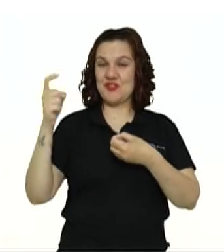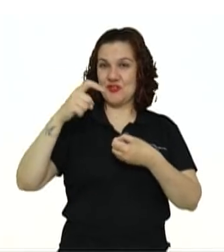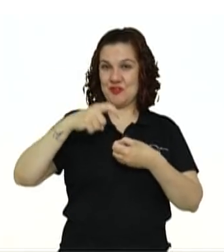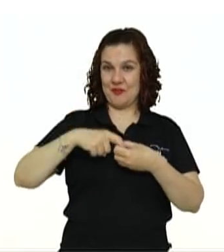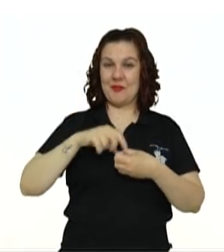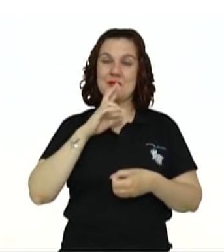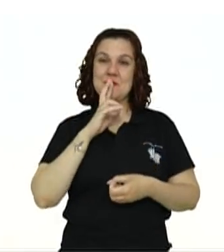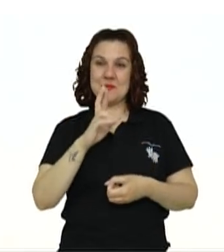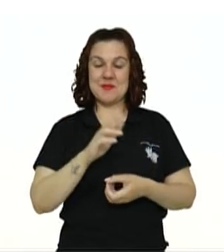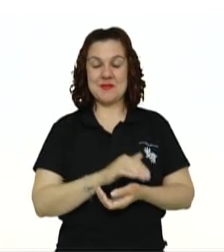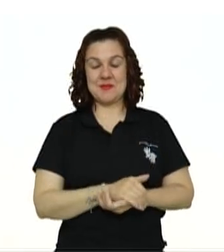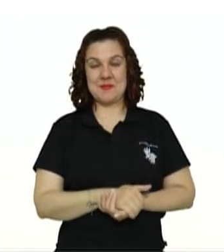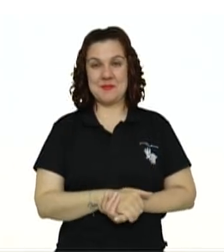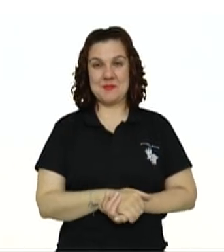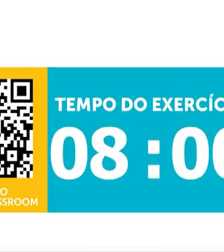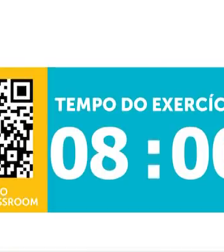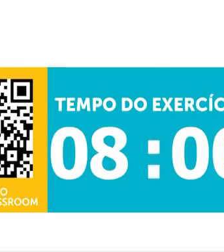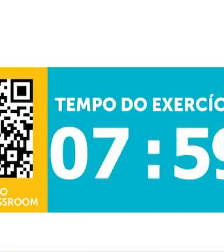voltamos com a solução.